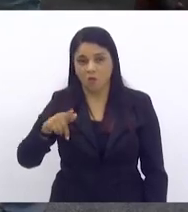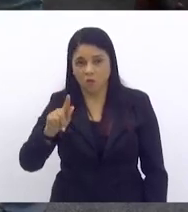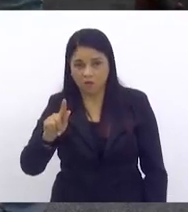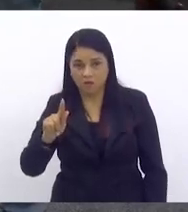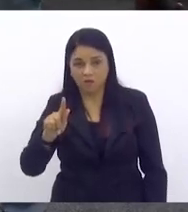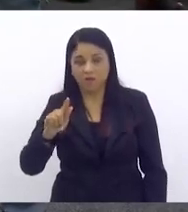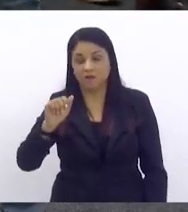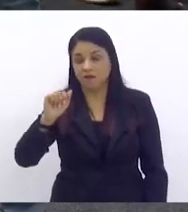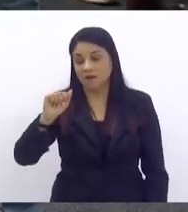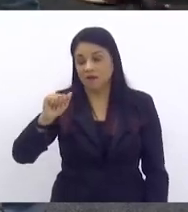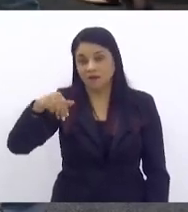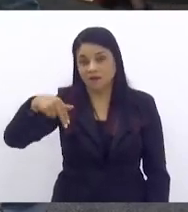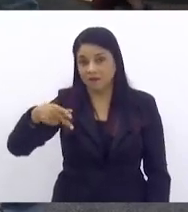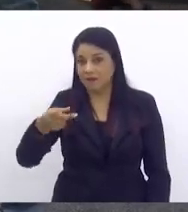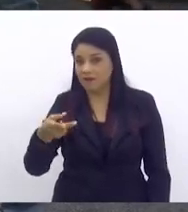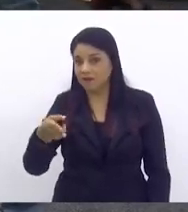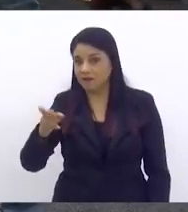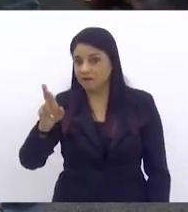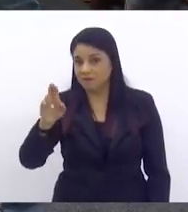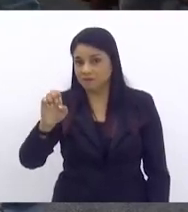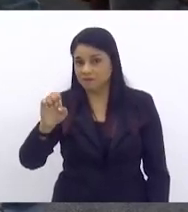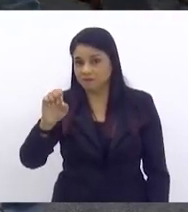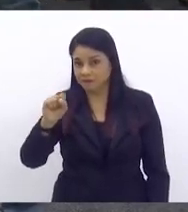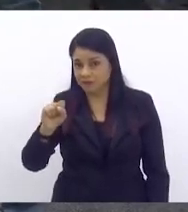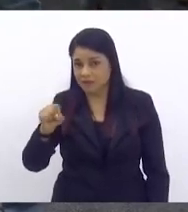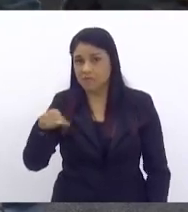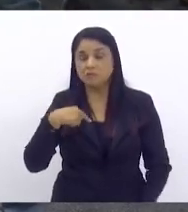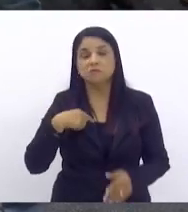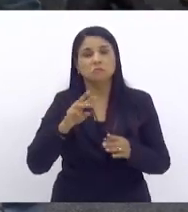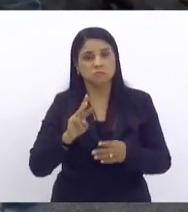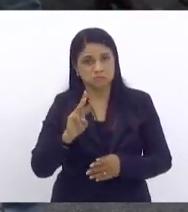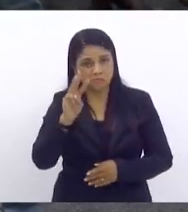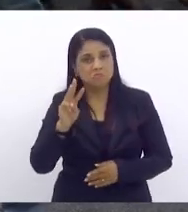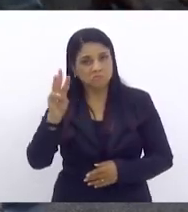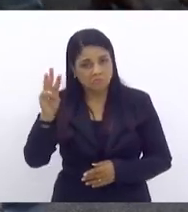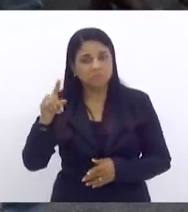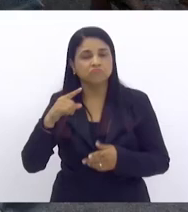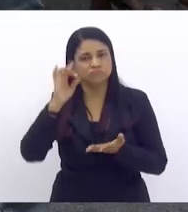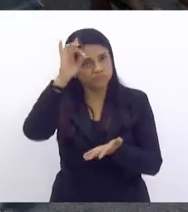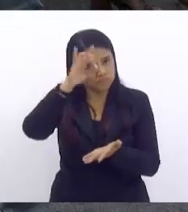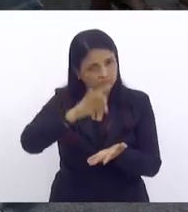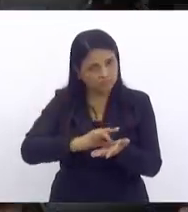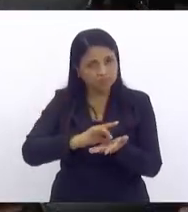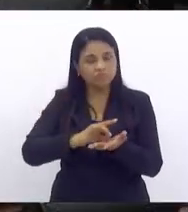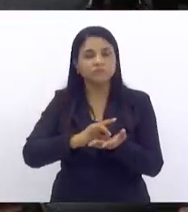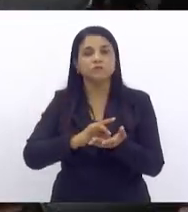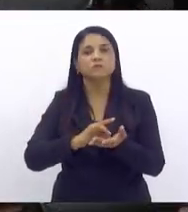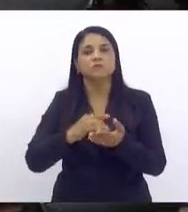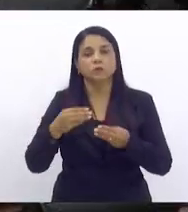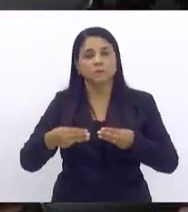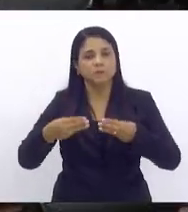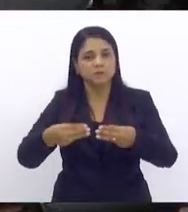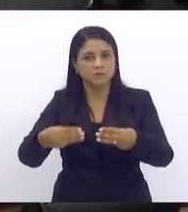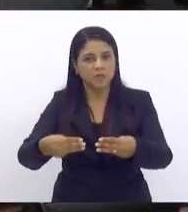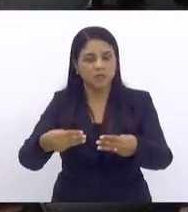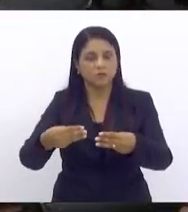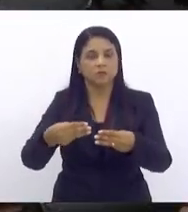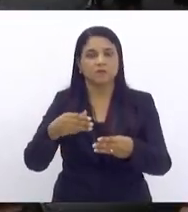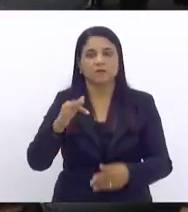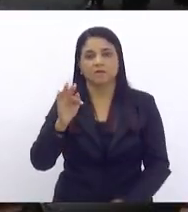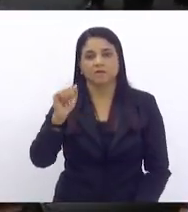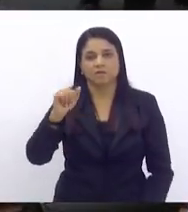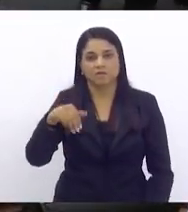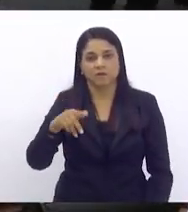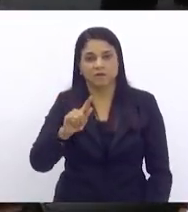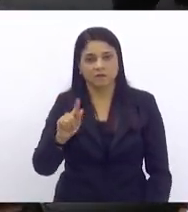ONG, isso tudo é confirmado nos sites do Ministério da Fazenda, é confirmado nos sites de portal de transparência